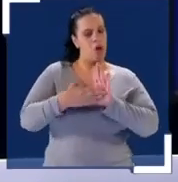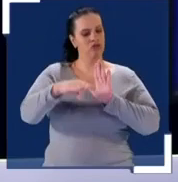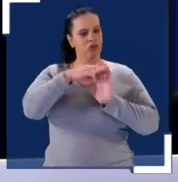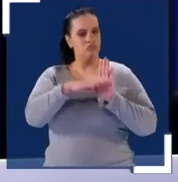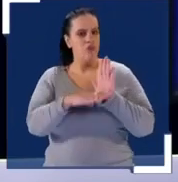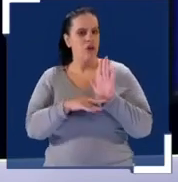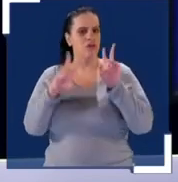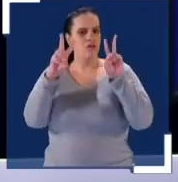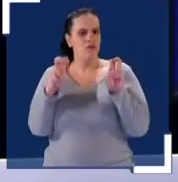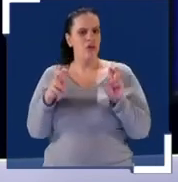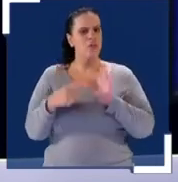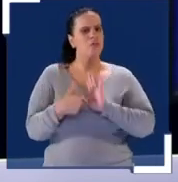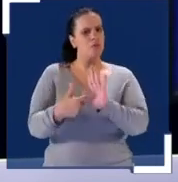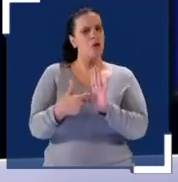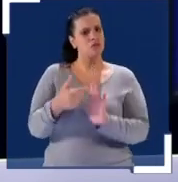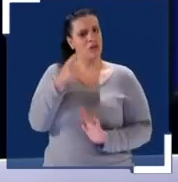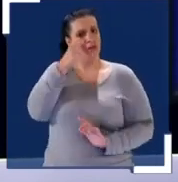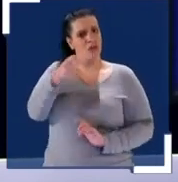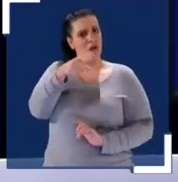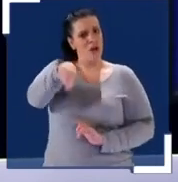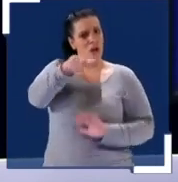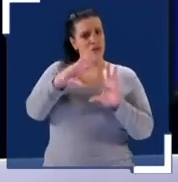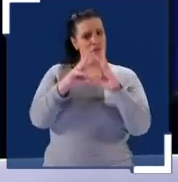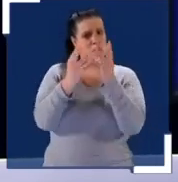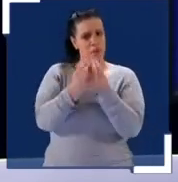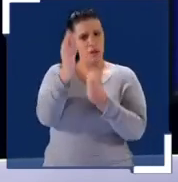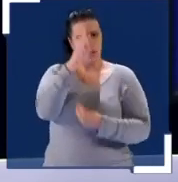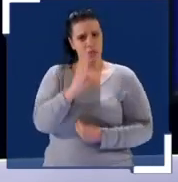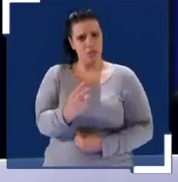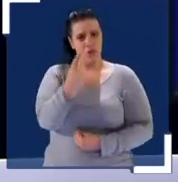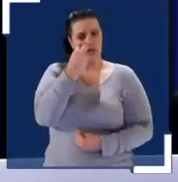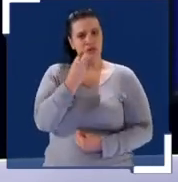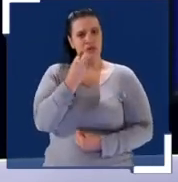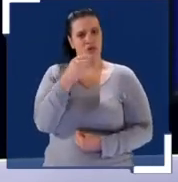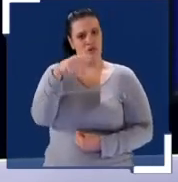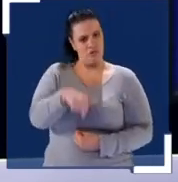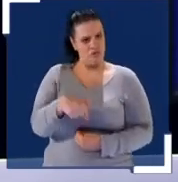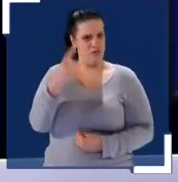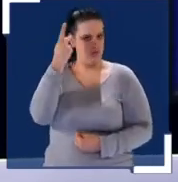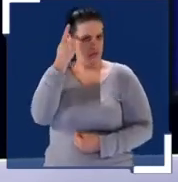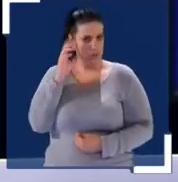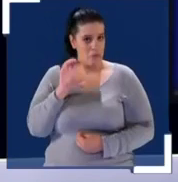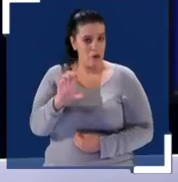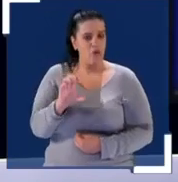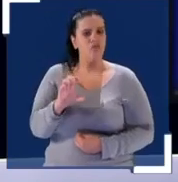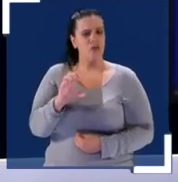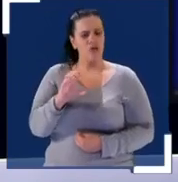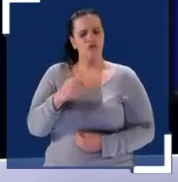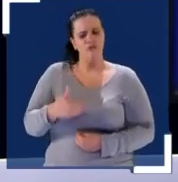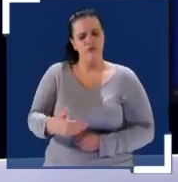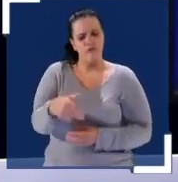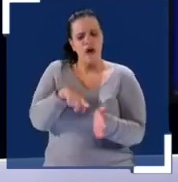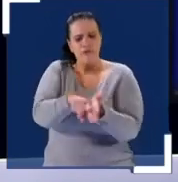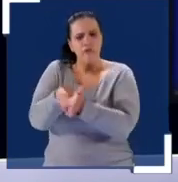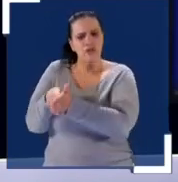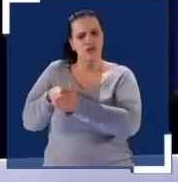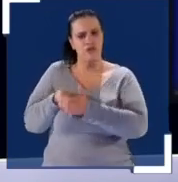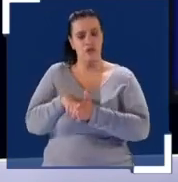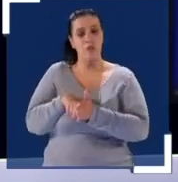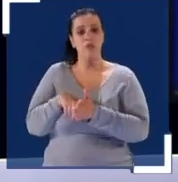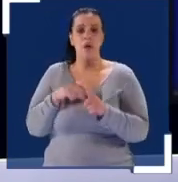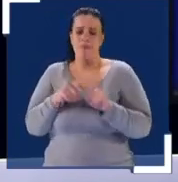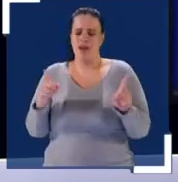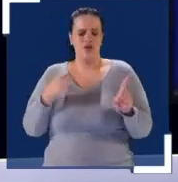temas são temas que interessam às famílias brasileiras que nos assistem aqui em São Paulo. Vamos investigar o caso, Daniela. Mas